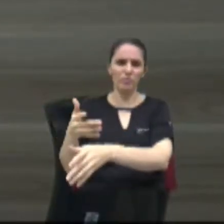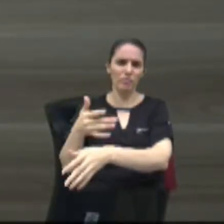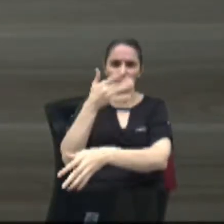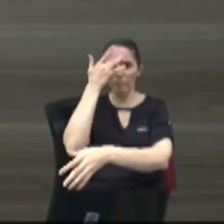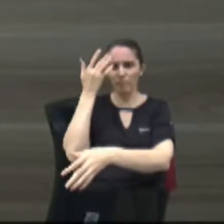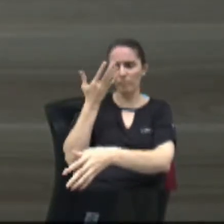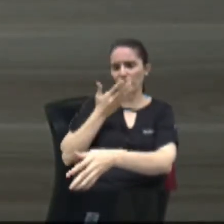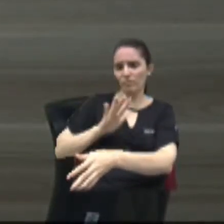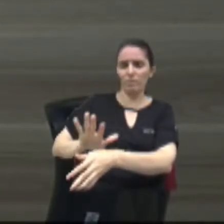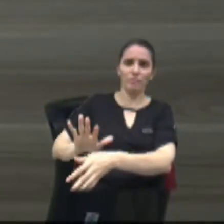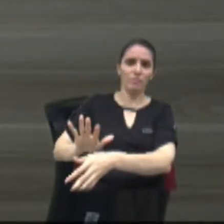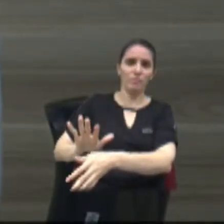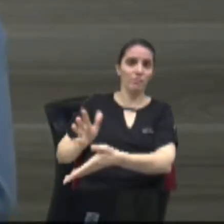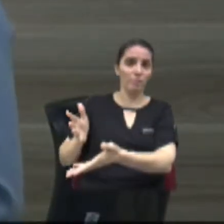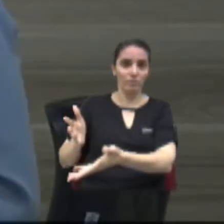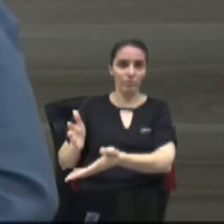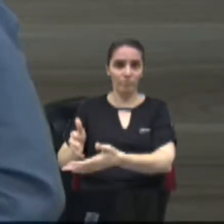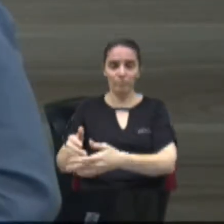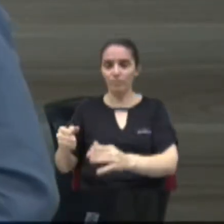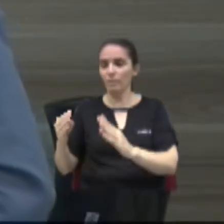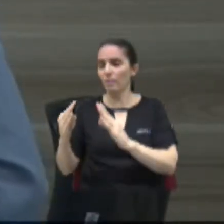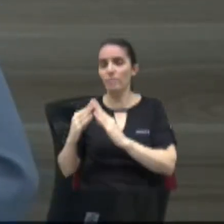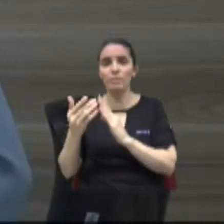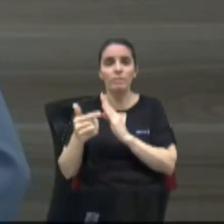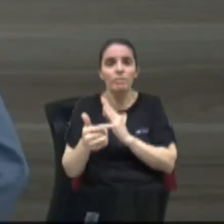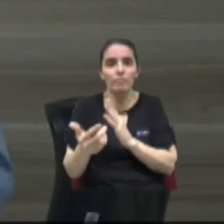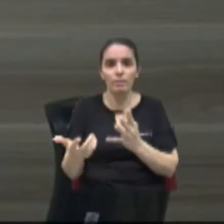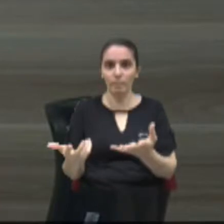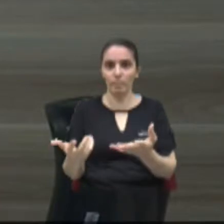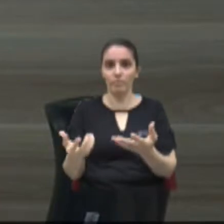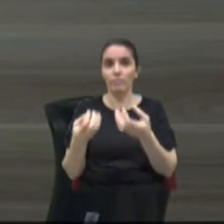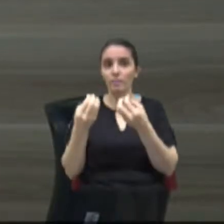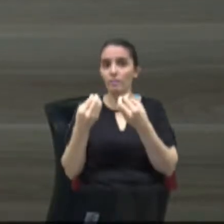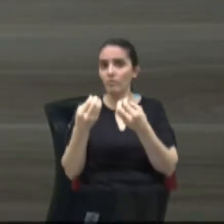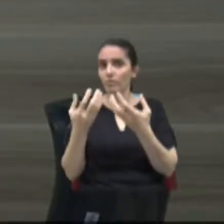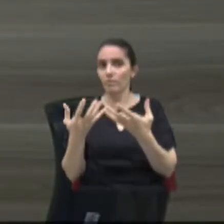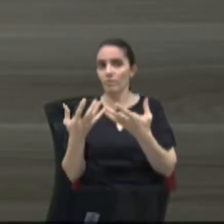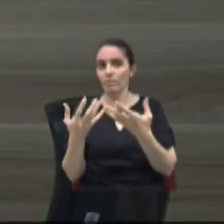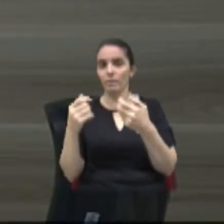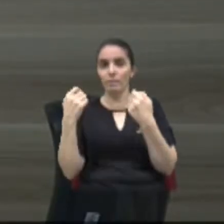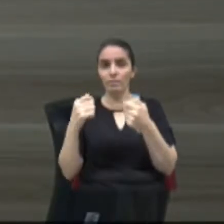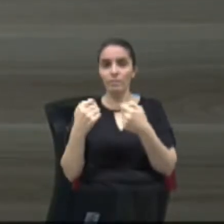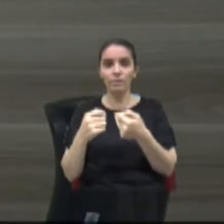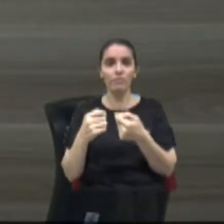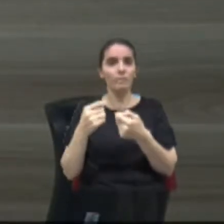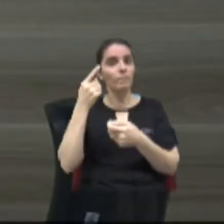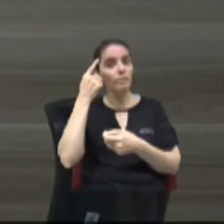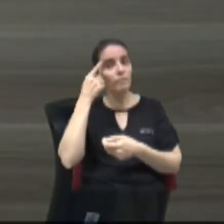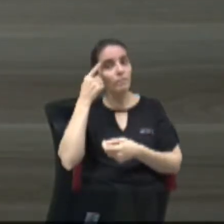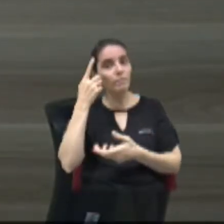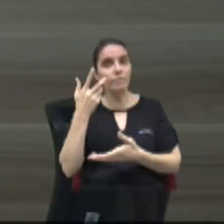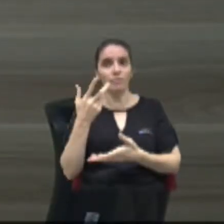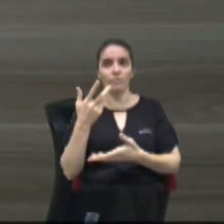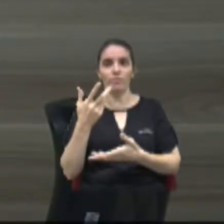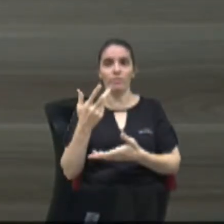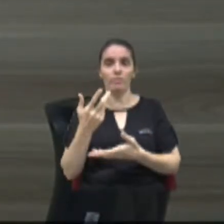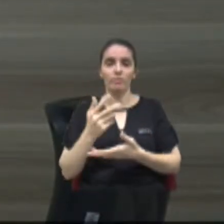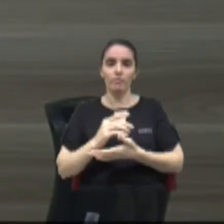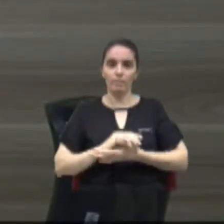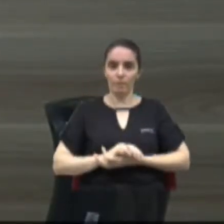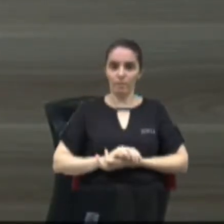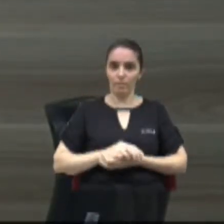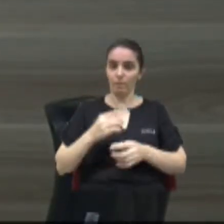a ideia foi apoiar qualquer tipo de invasão. Simplesmente prevaleceu o direito da pessoa estar no cadastro